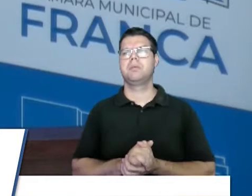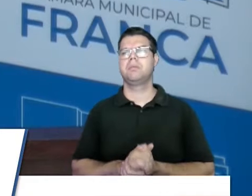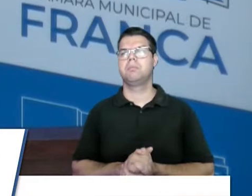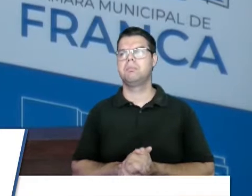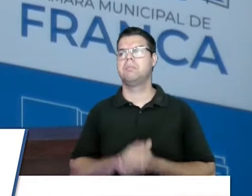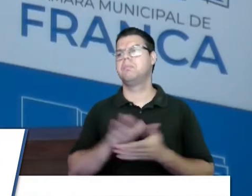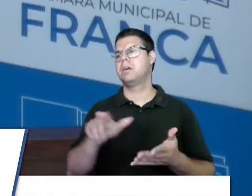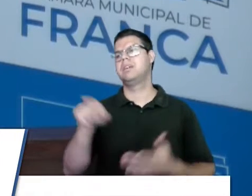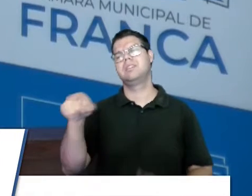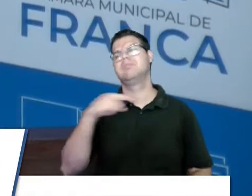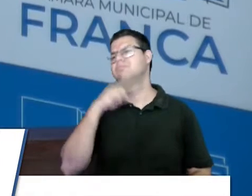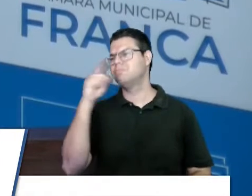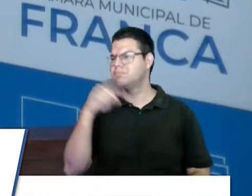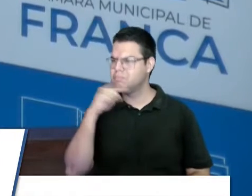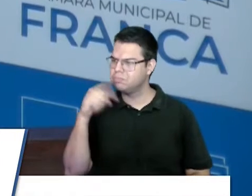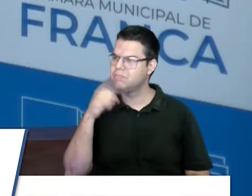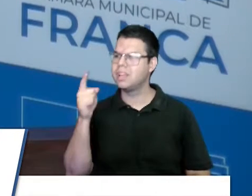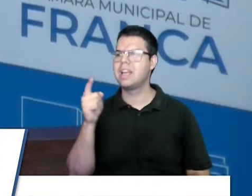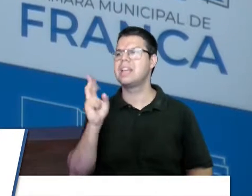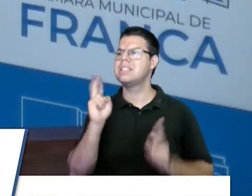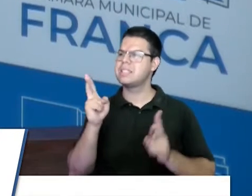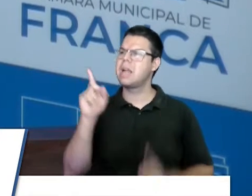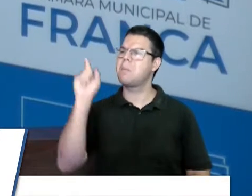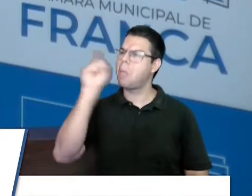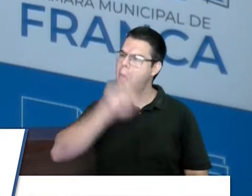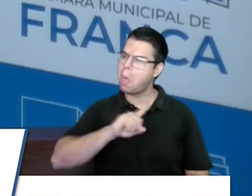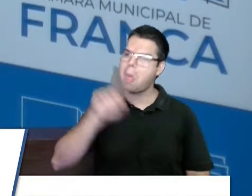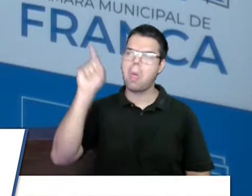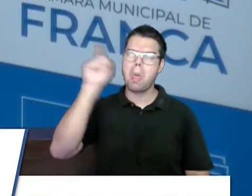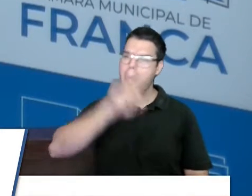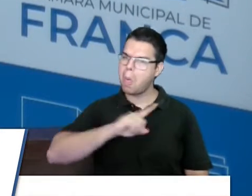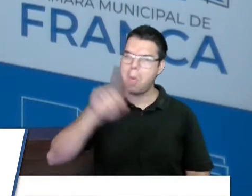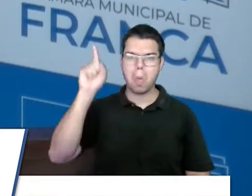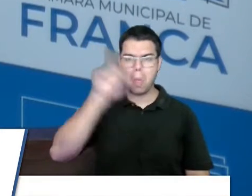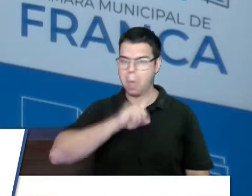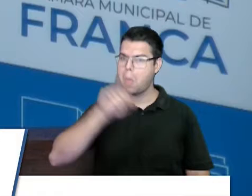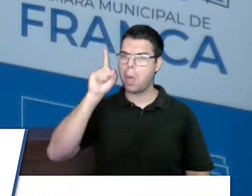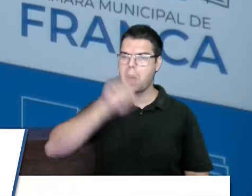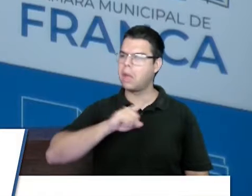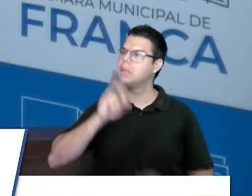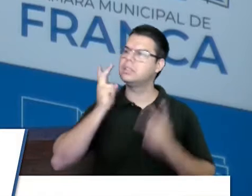mais, é sempre déficit atrás de déficit, e ficou,